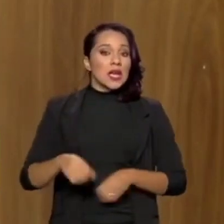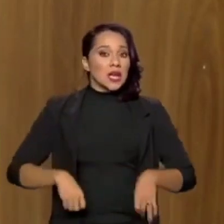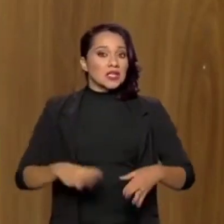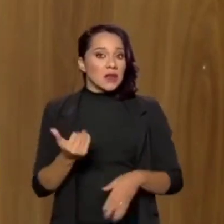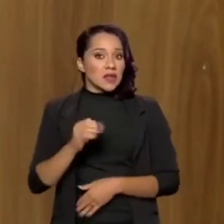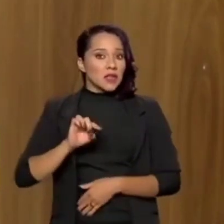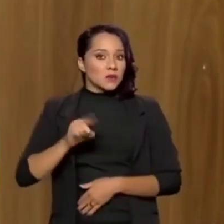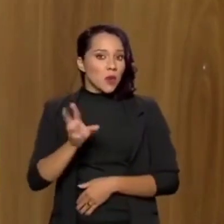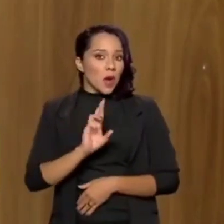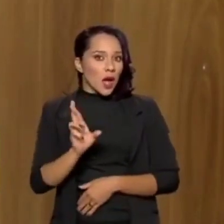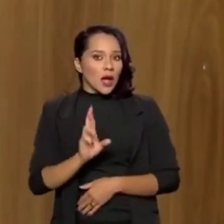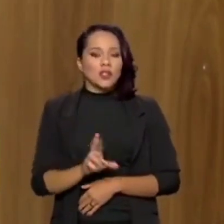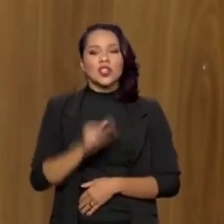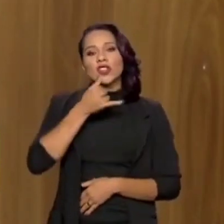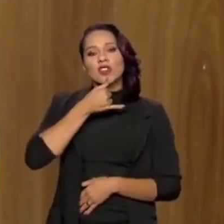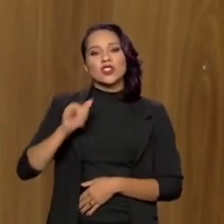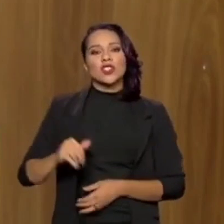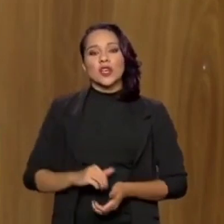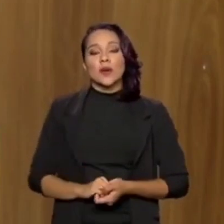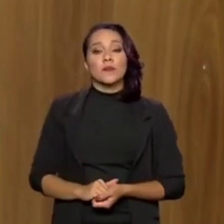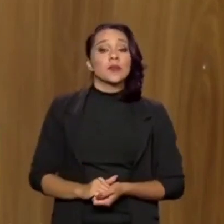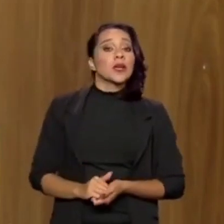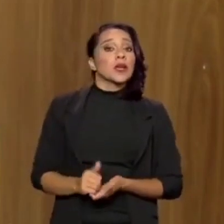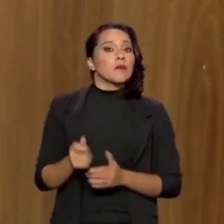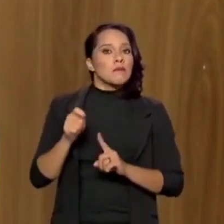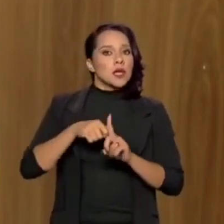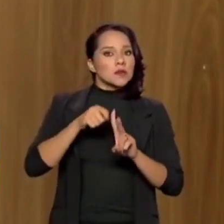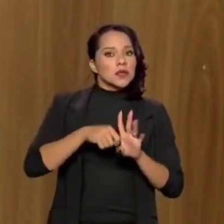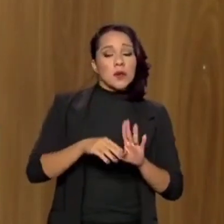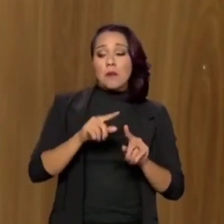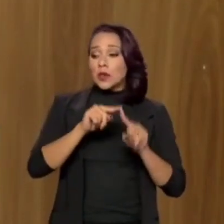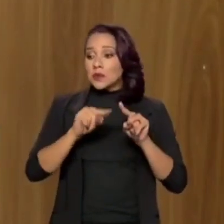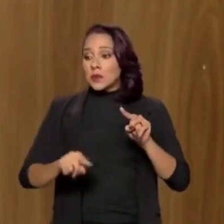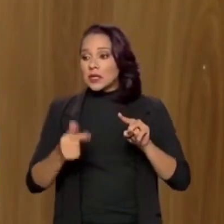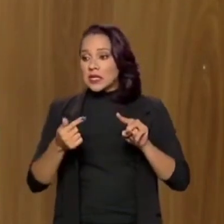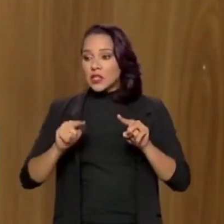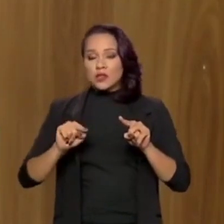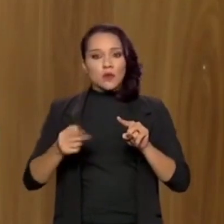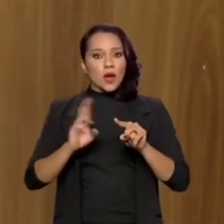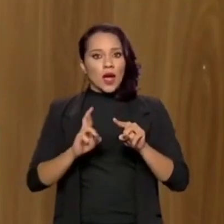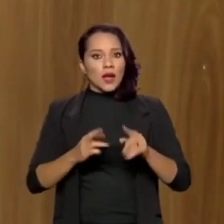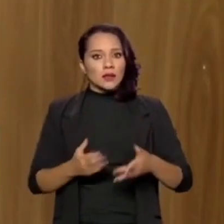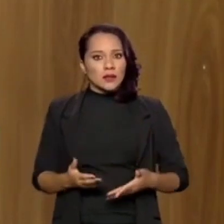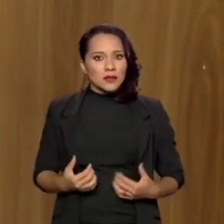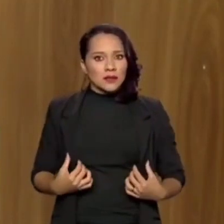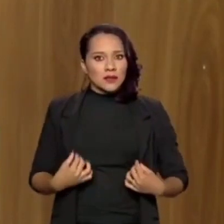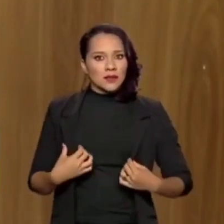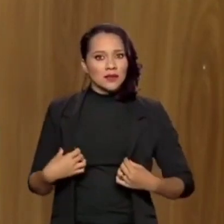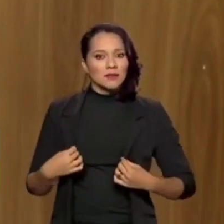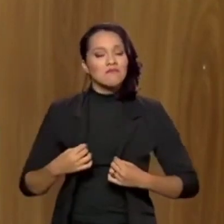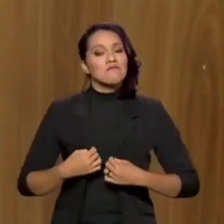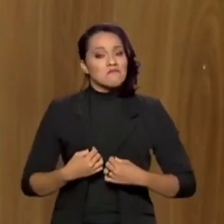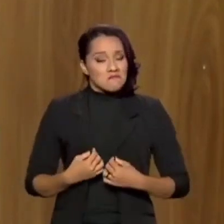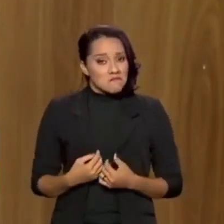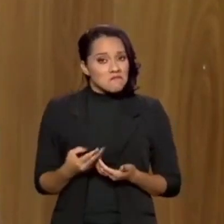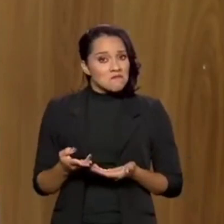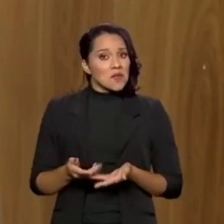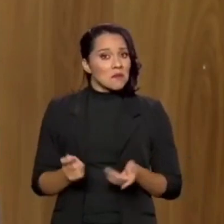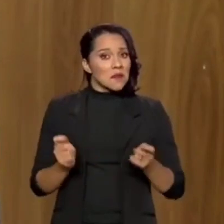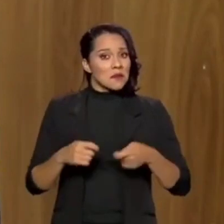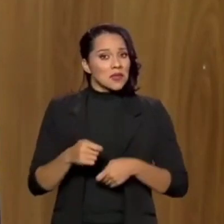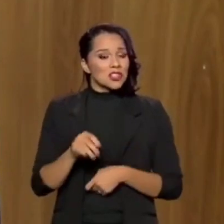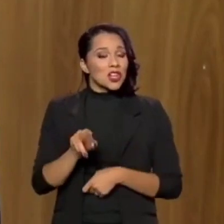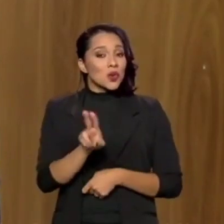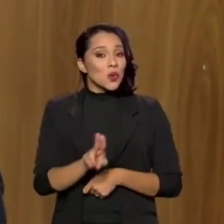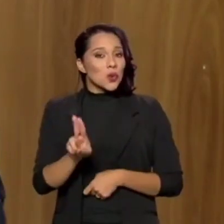reais de eletricidade todo mês pode cair para 7 mil reais. Então, isso aí, ele permite que ele